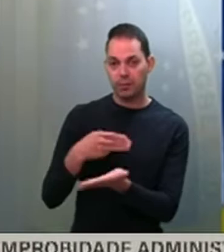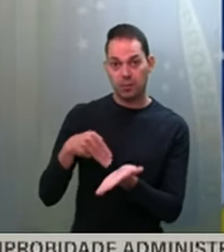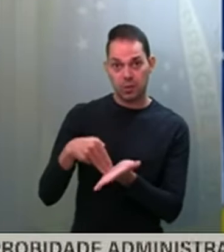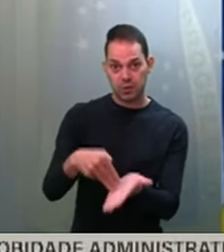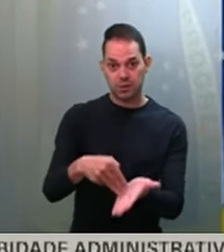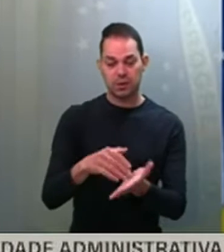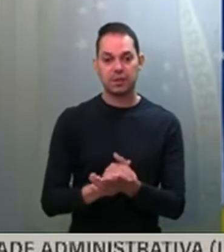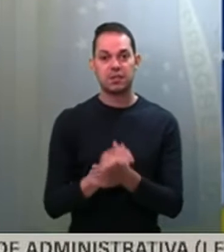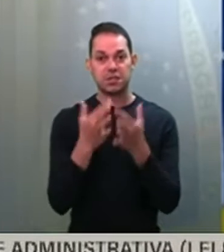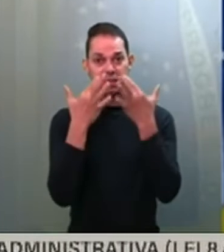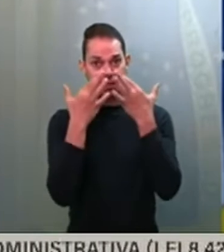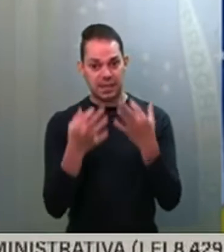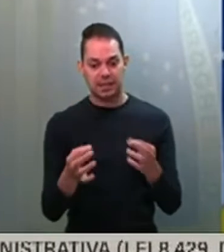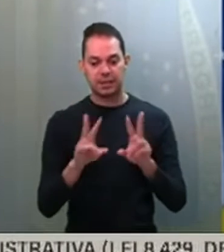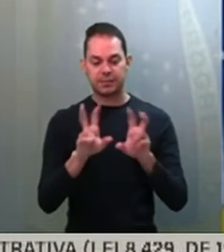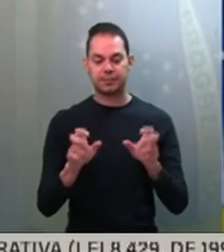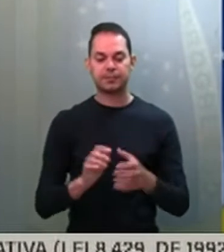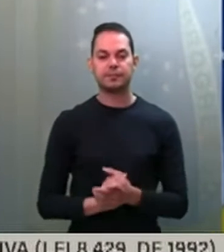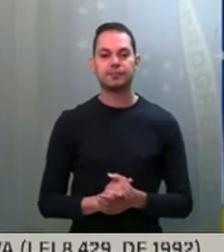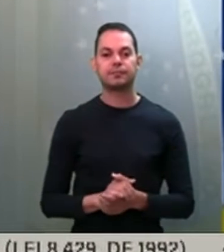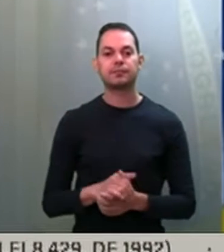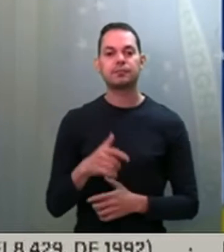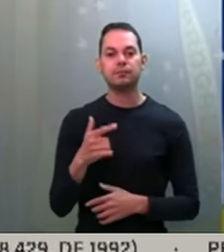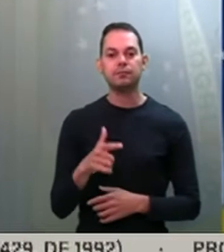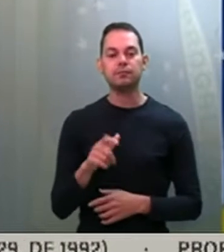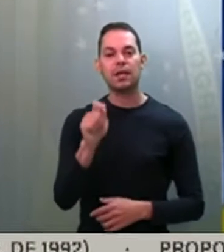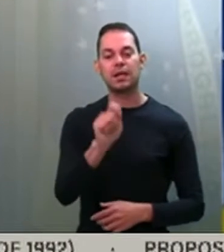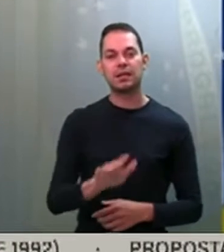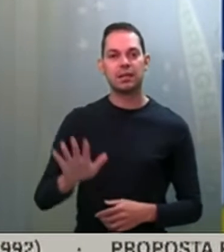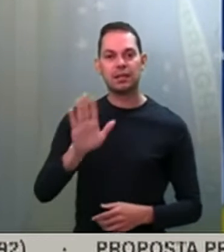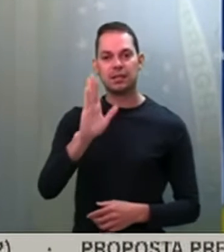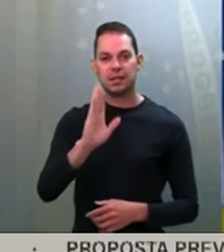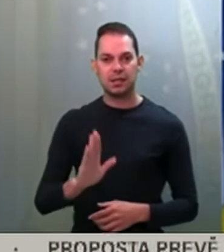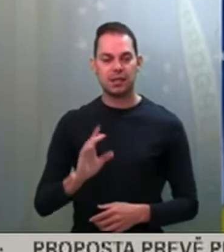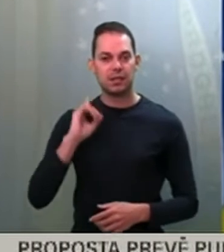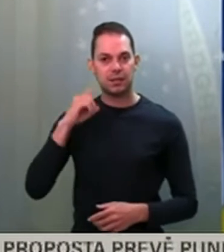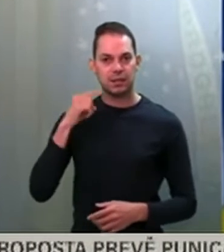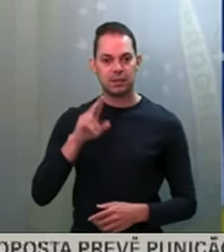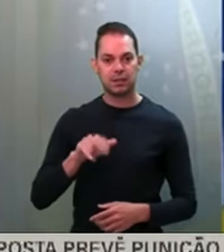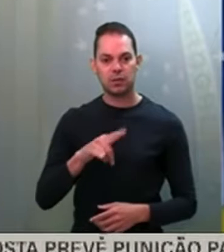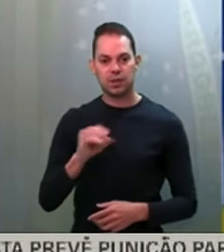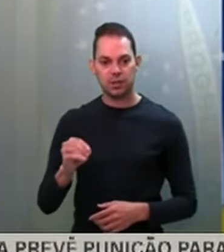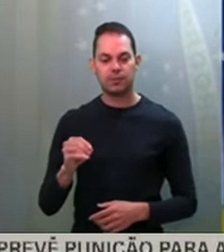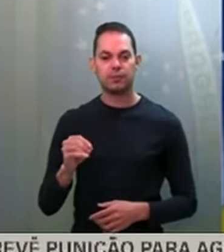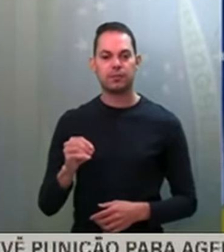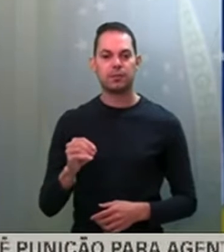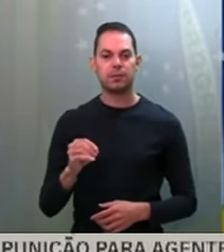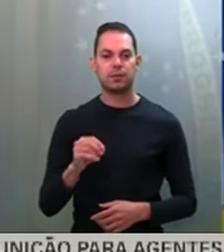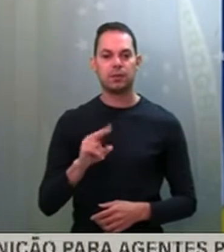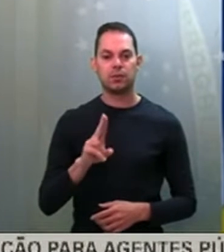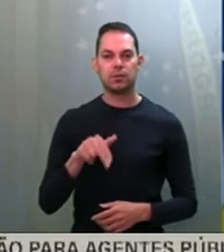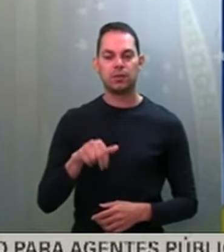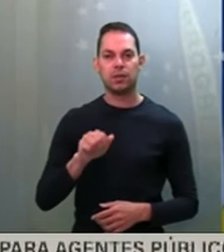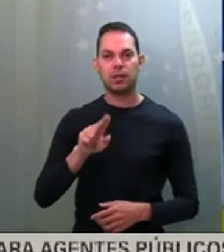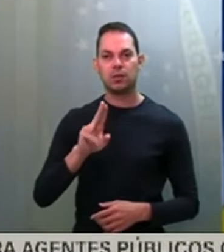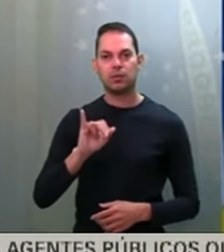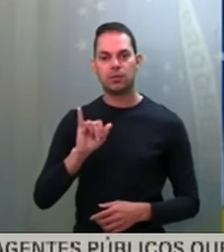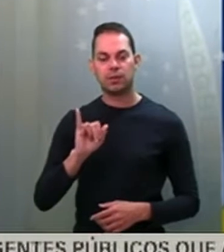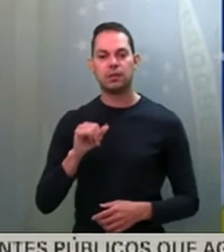de atenção a essa matéria Associação Nacional dos Advogados da União a une